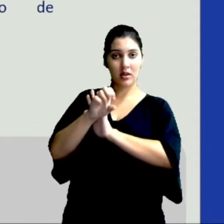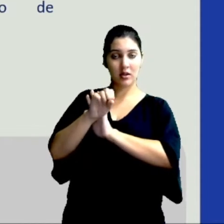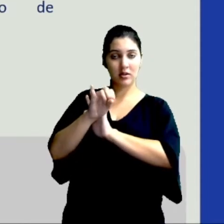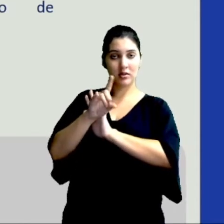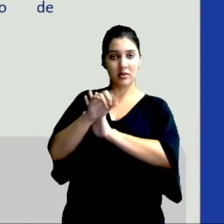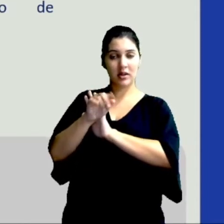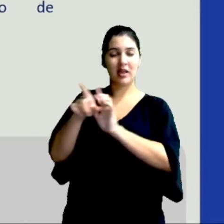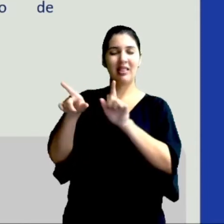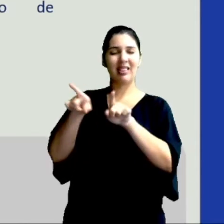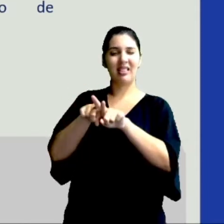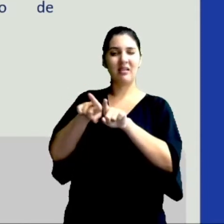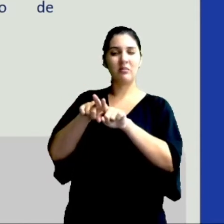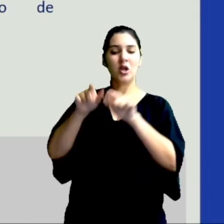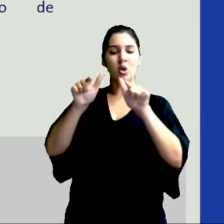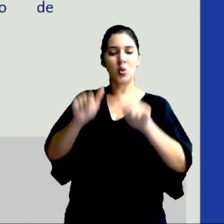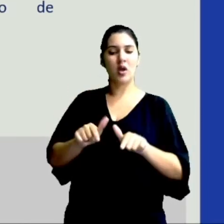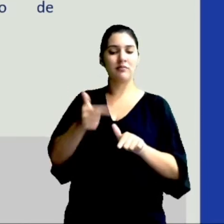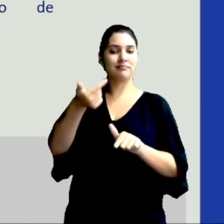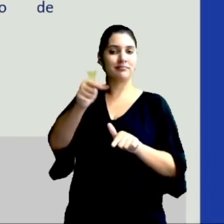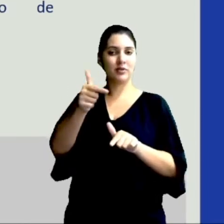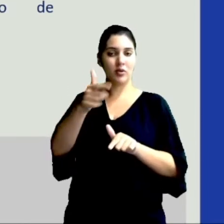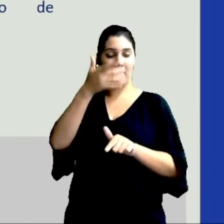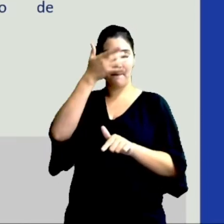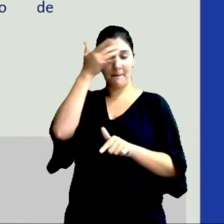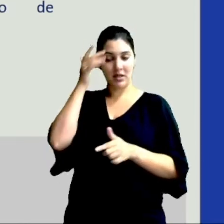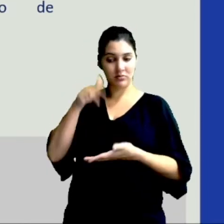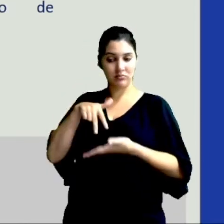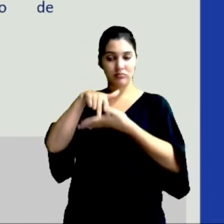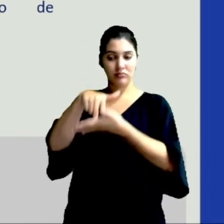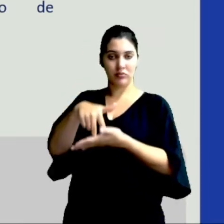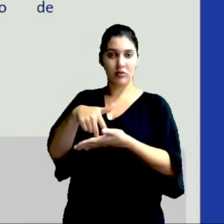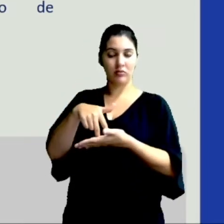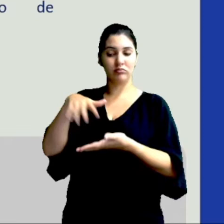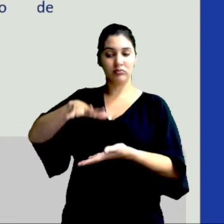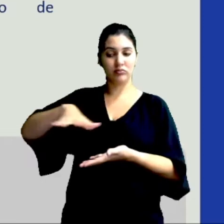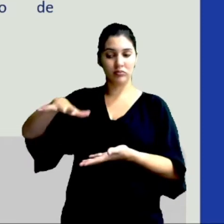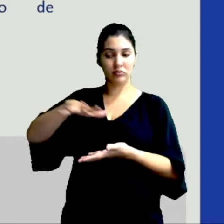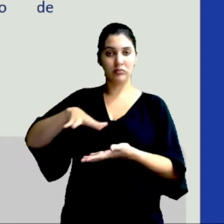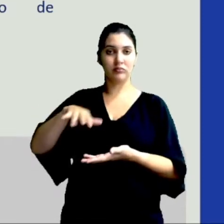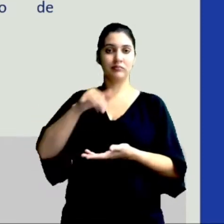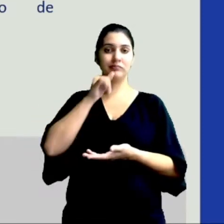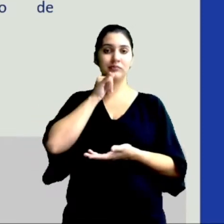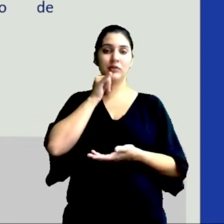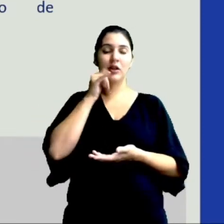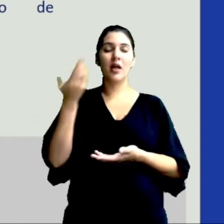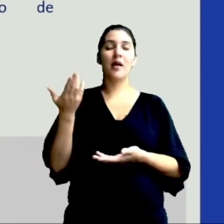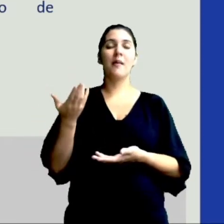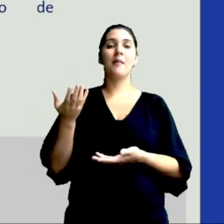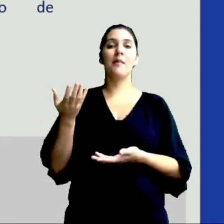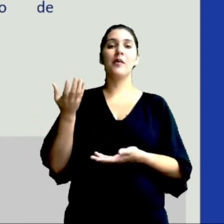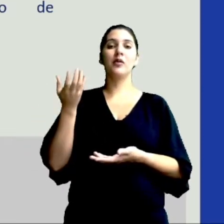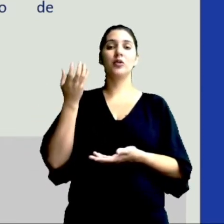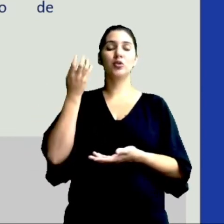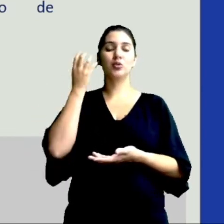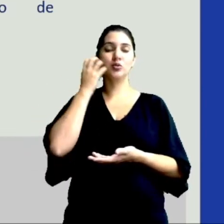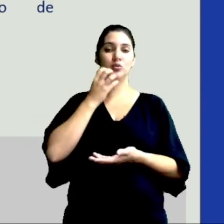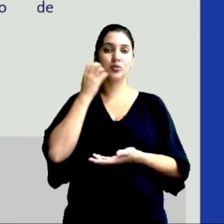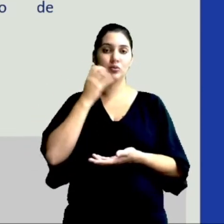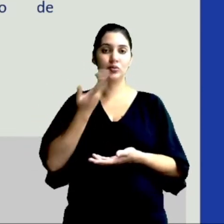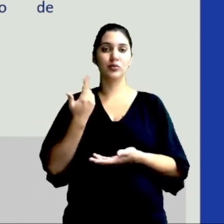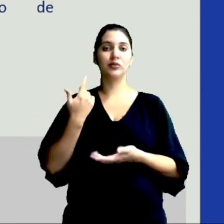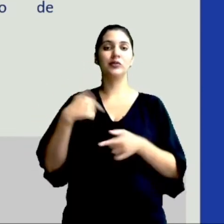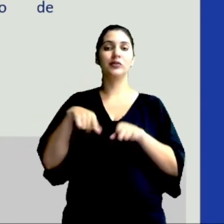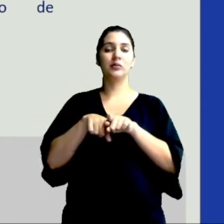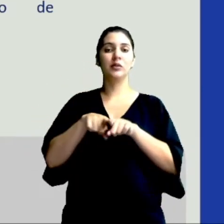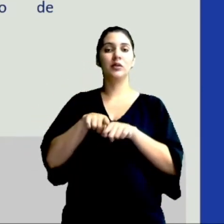áreas desabitadas ali nos desertos, ali um pouco ali na região ali da Arábia Saudita, né? Ao norte do Iêmen.